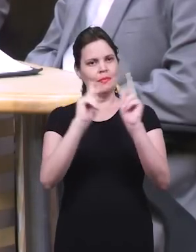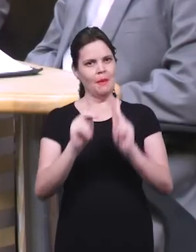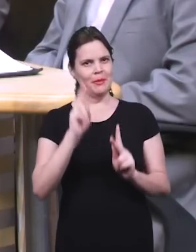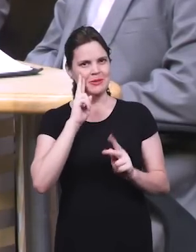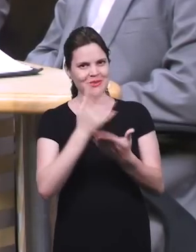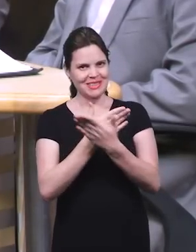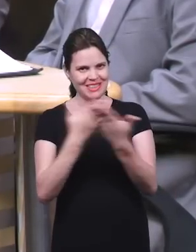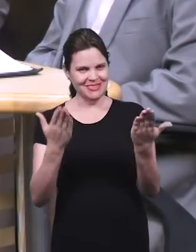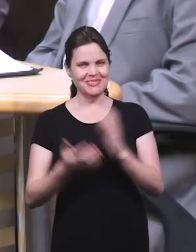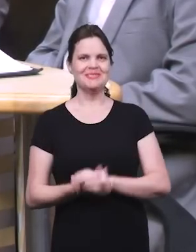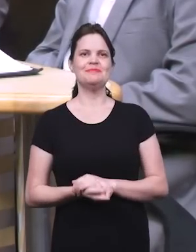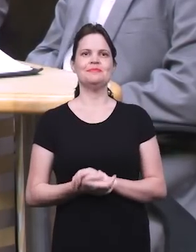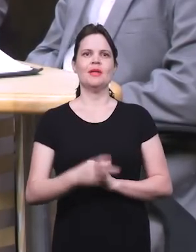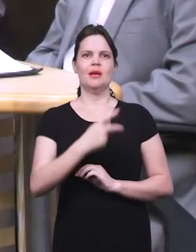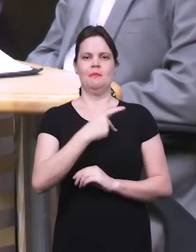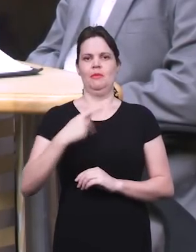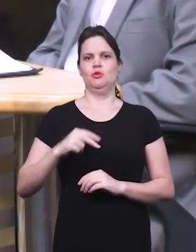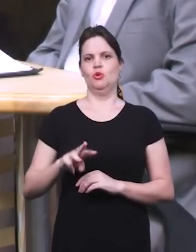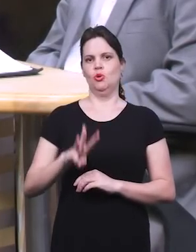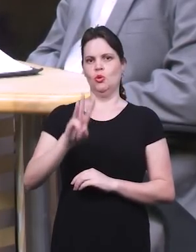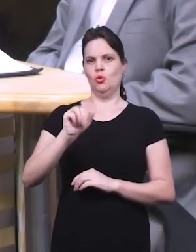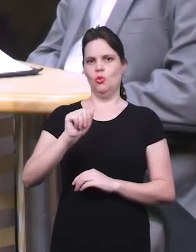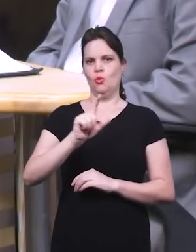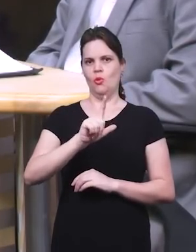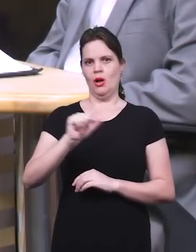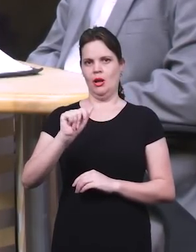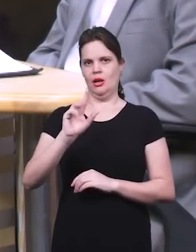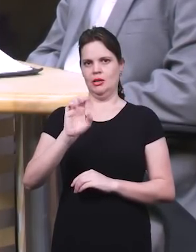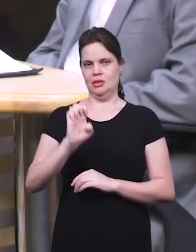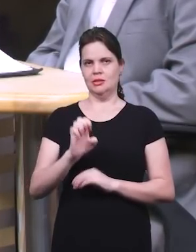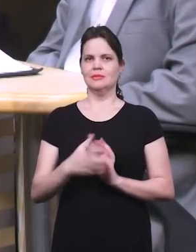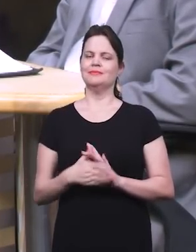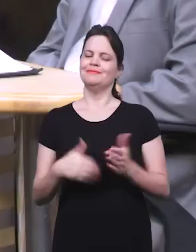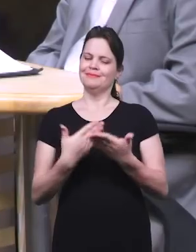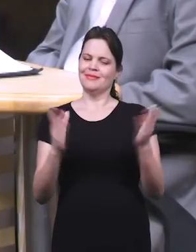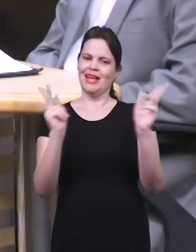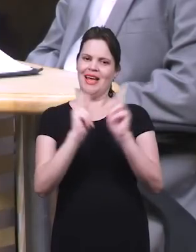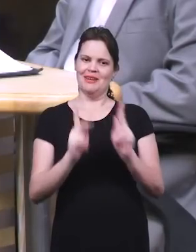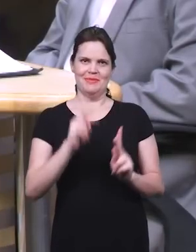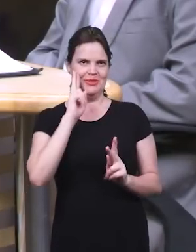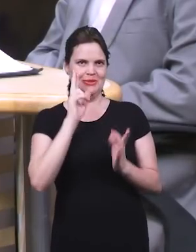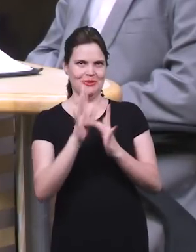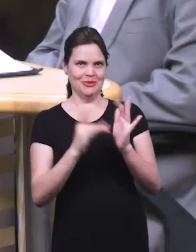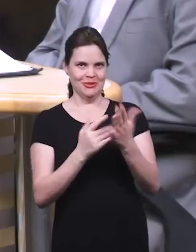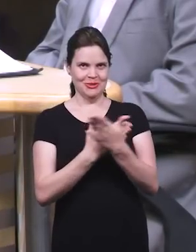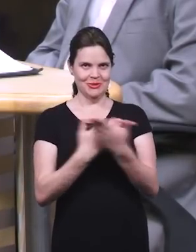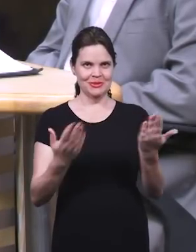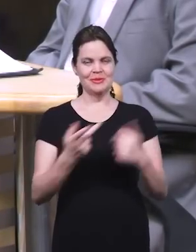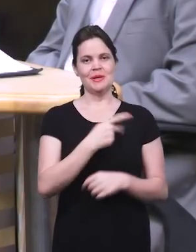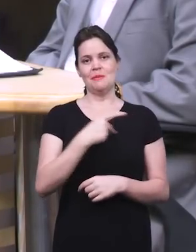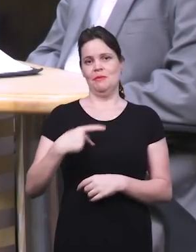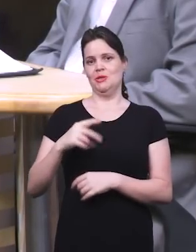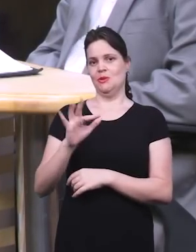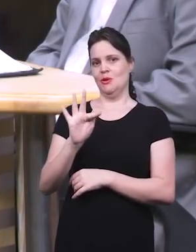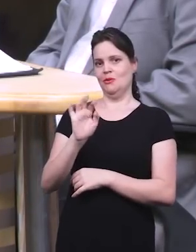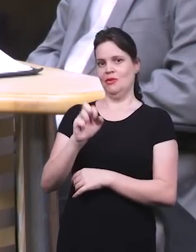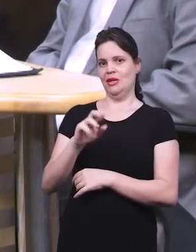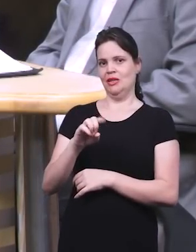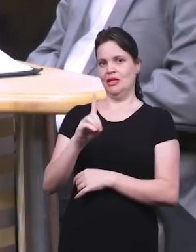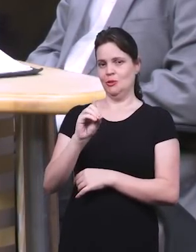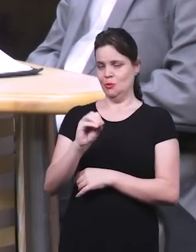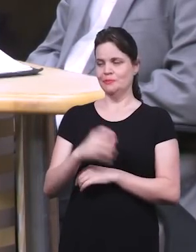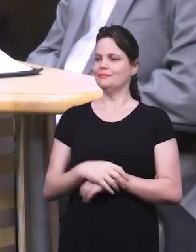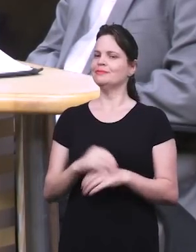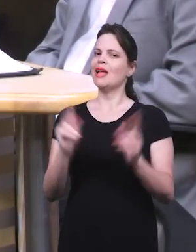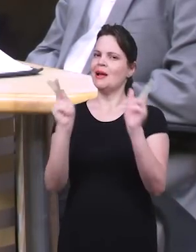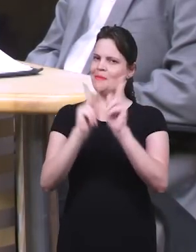Senhor, Josias. Paz do Senhor, irmãos. Pastor Wallace Rosete, a paz do Senhor Jesus. Companheiros, a paz dos seus irmãos que nos assistem. Pastor Fernando Almeida, a paz